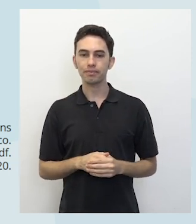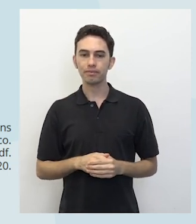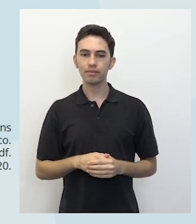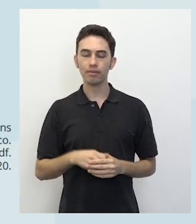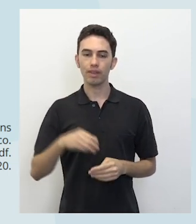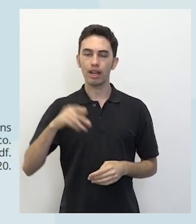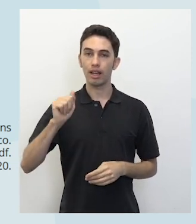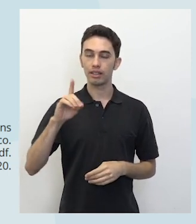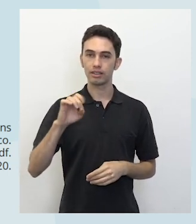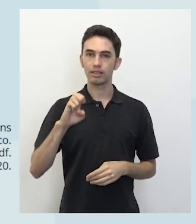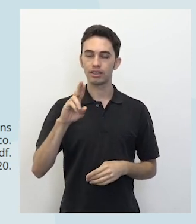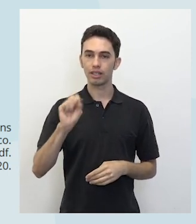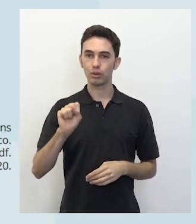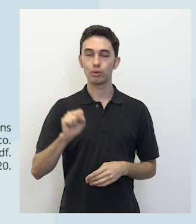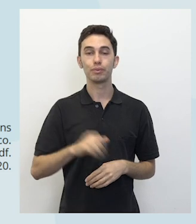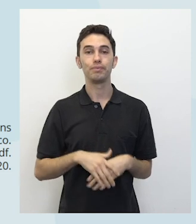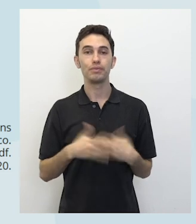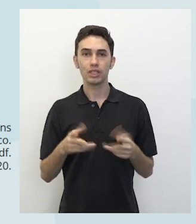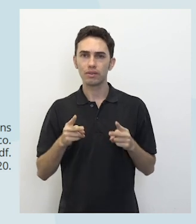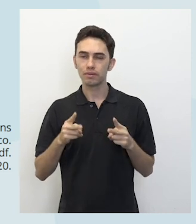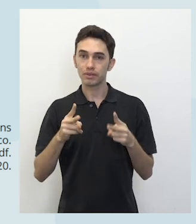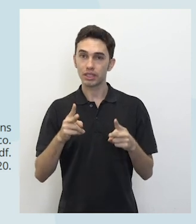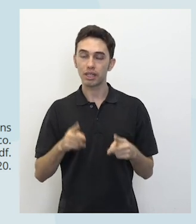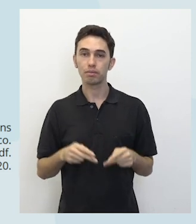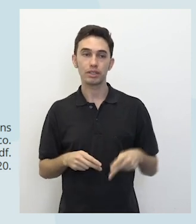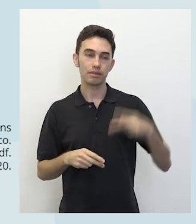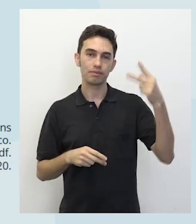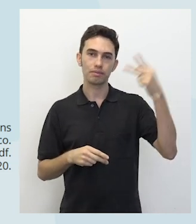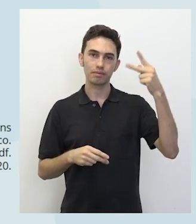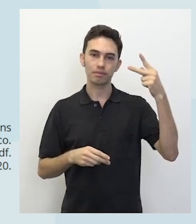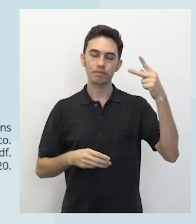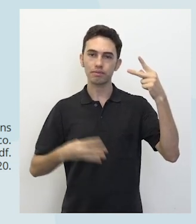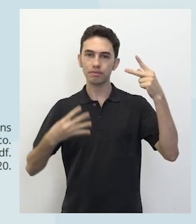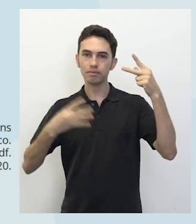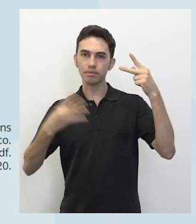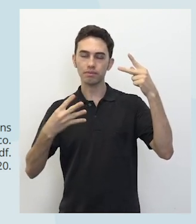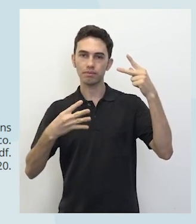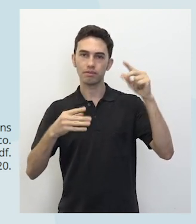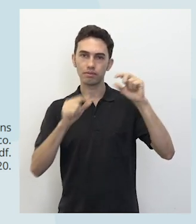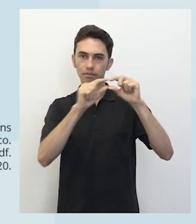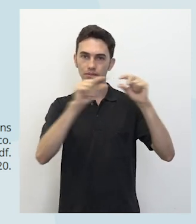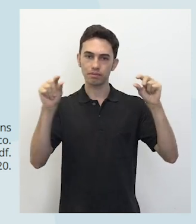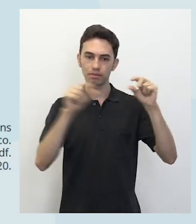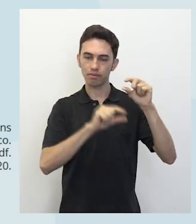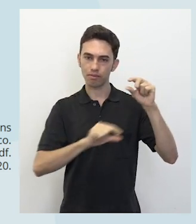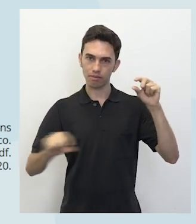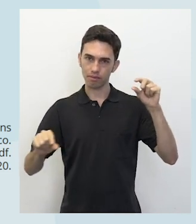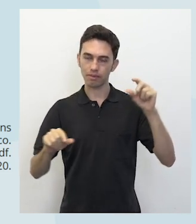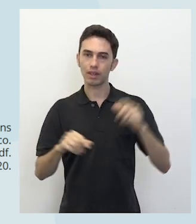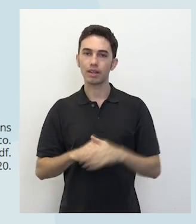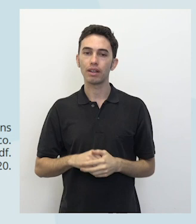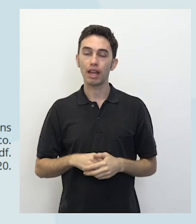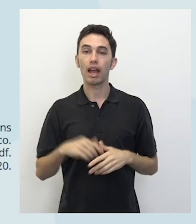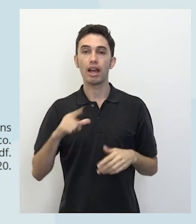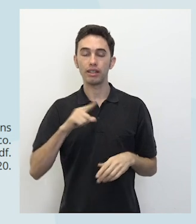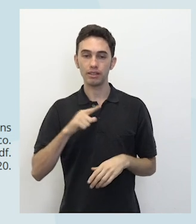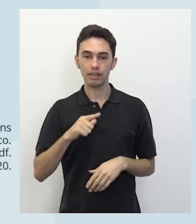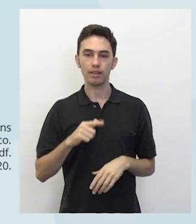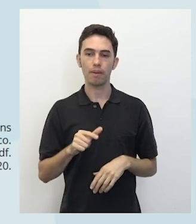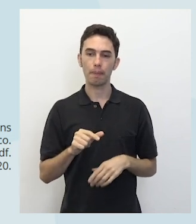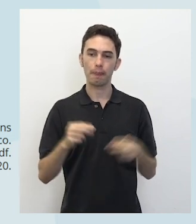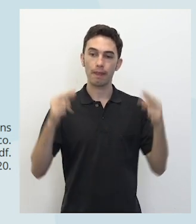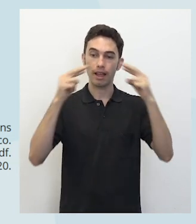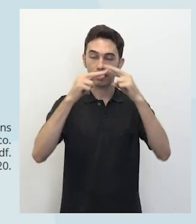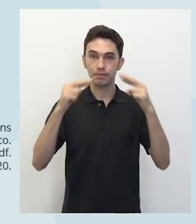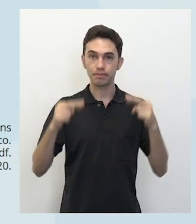que que acontece? Toda vez, no segundo e no quarto verso, eu tenho, no segundo e no quartos versos, eu tenho